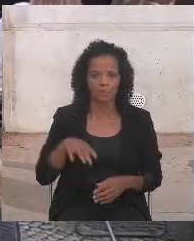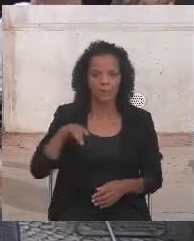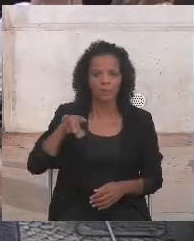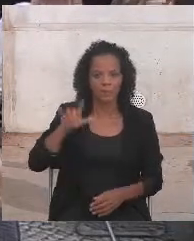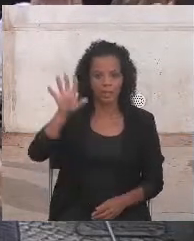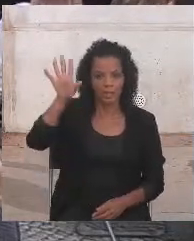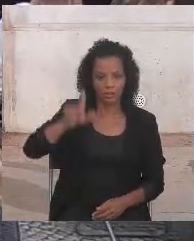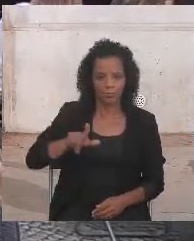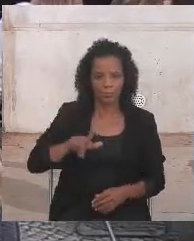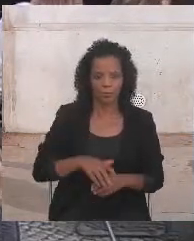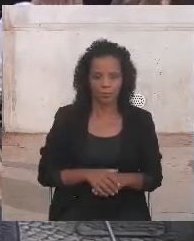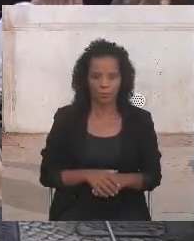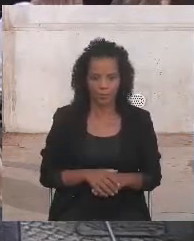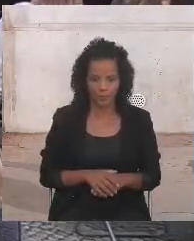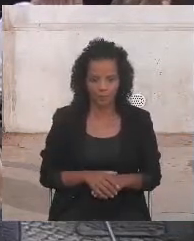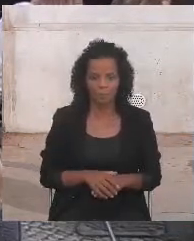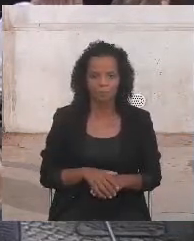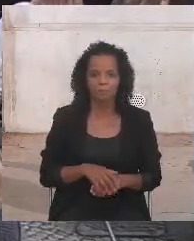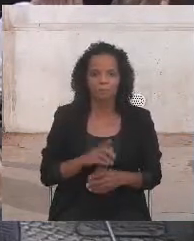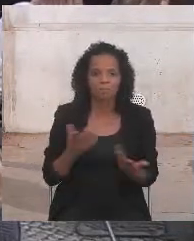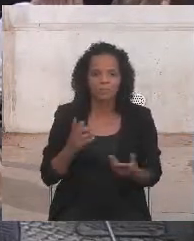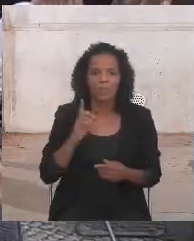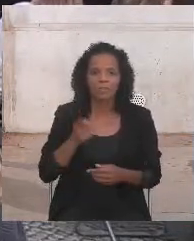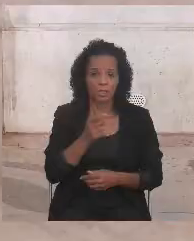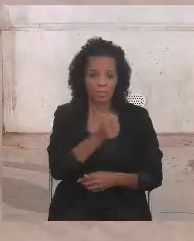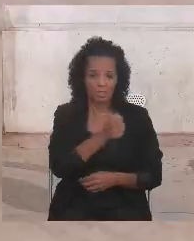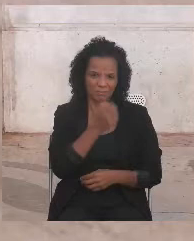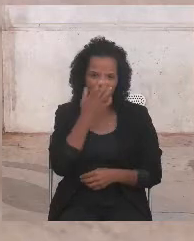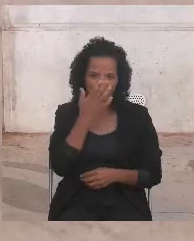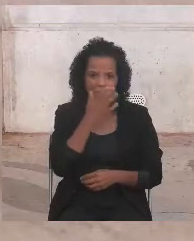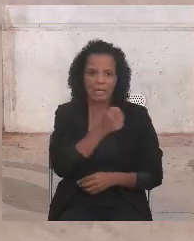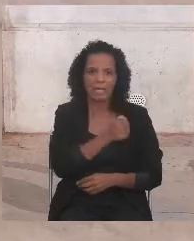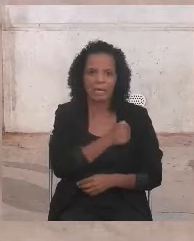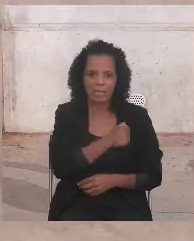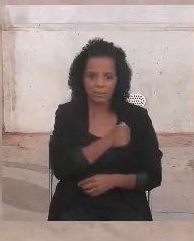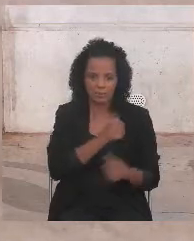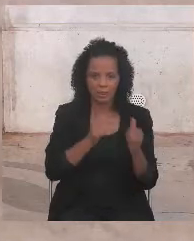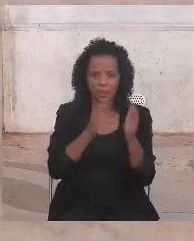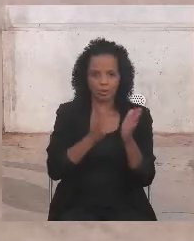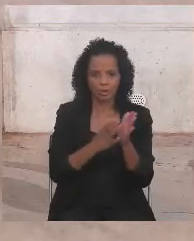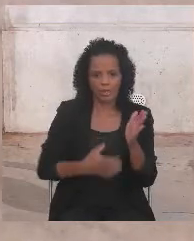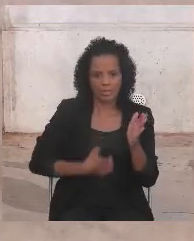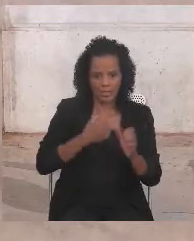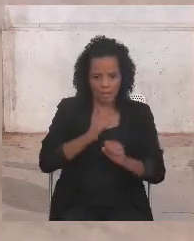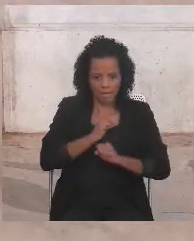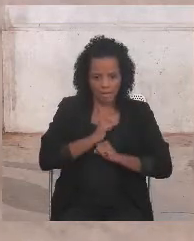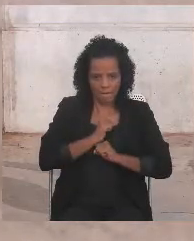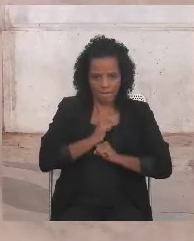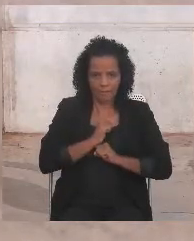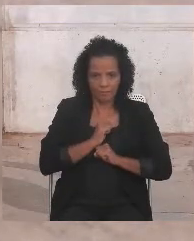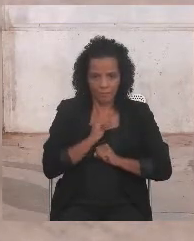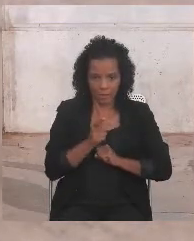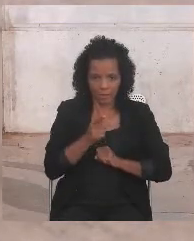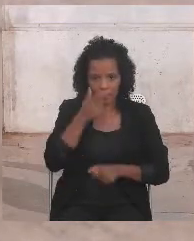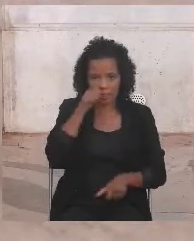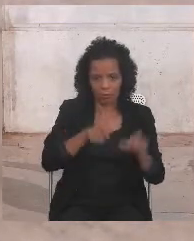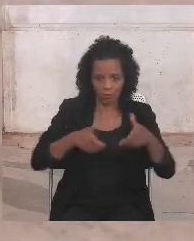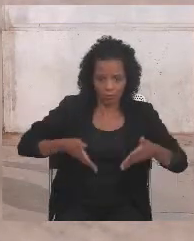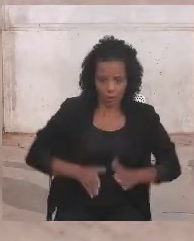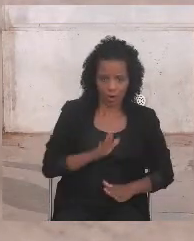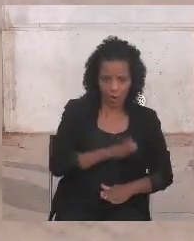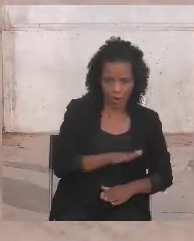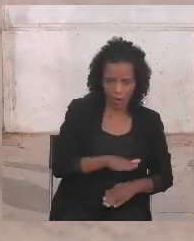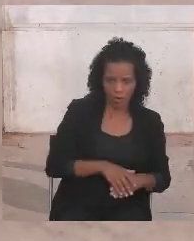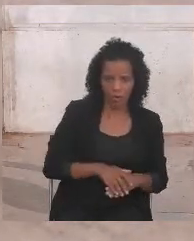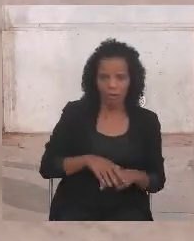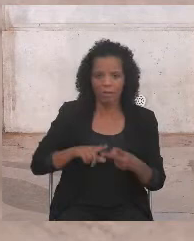Lisboa tem que ser uma casa em que todos a sintam como sua. Os que aqui nasceram e os que